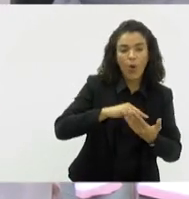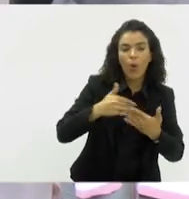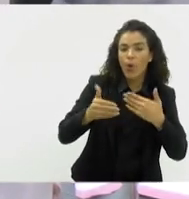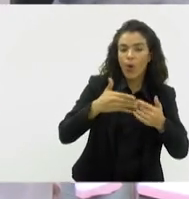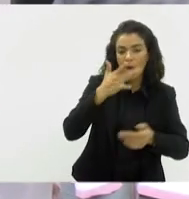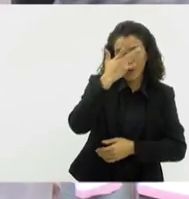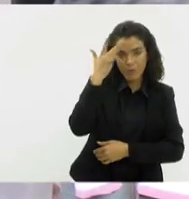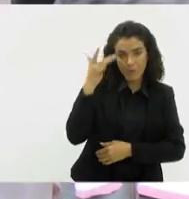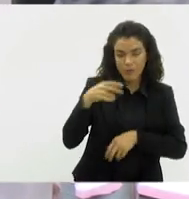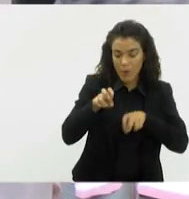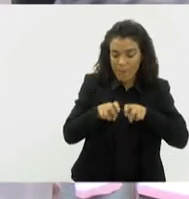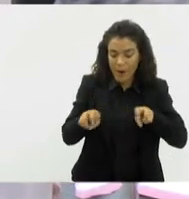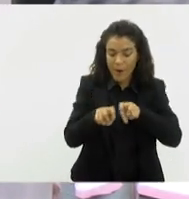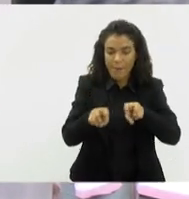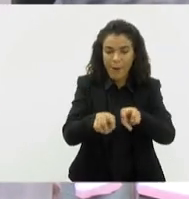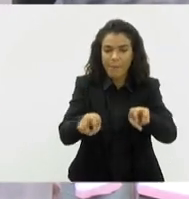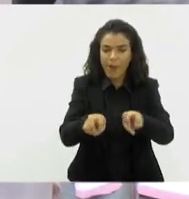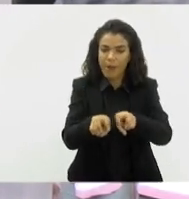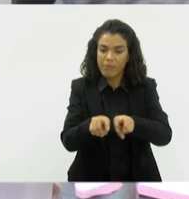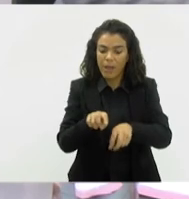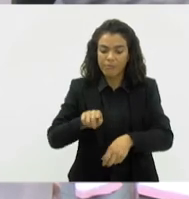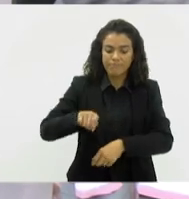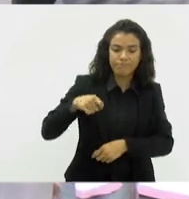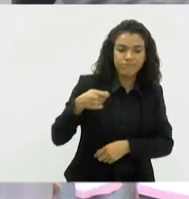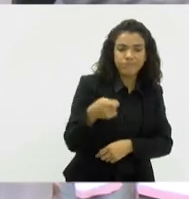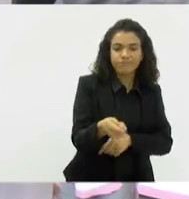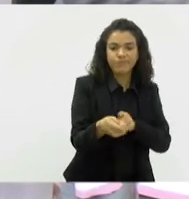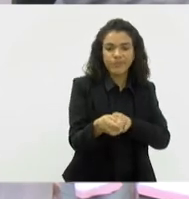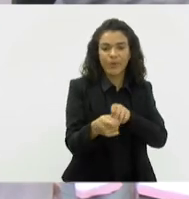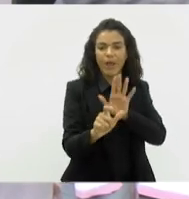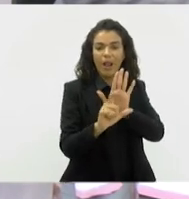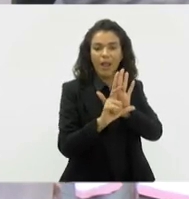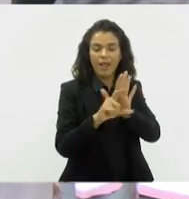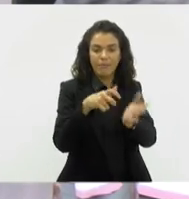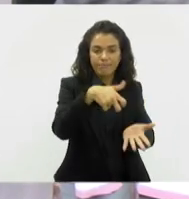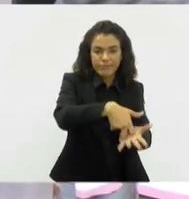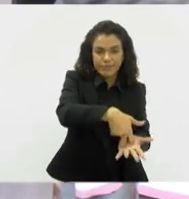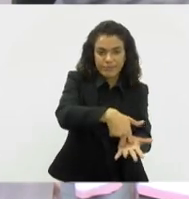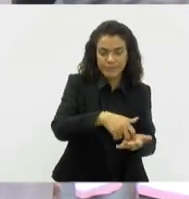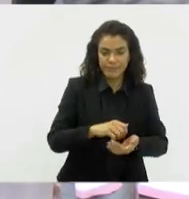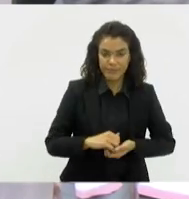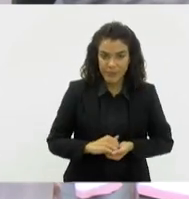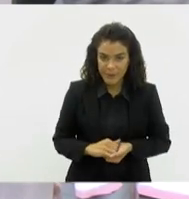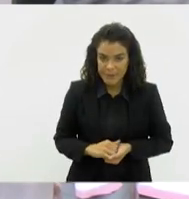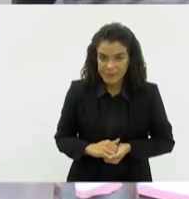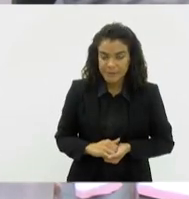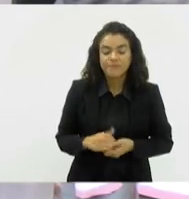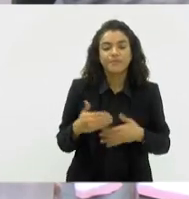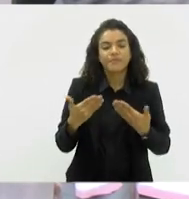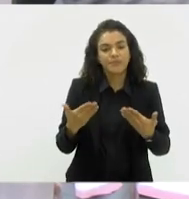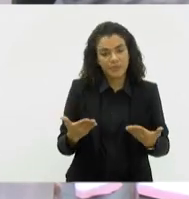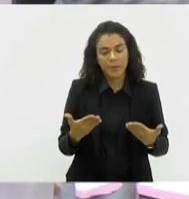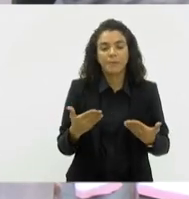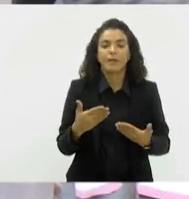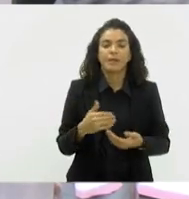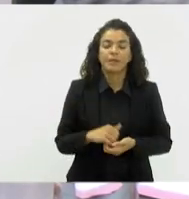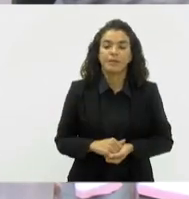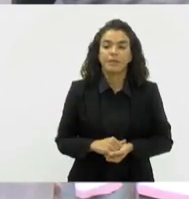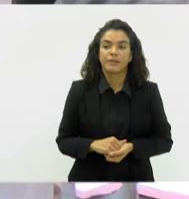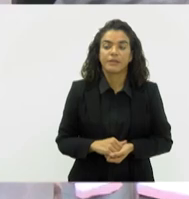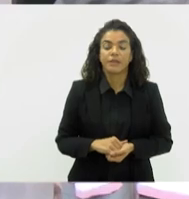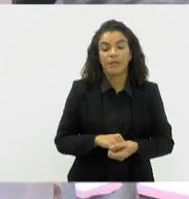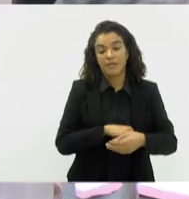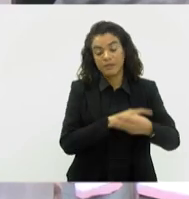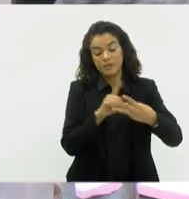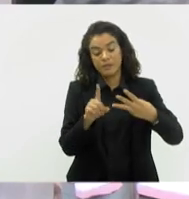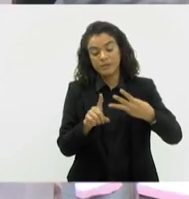pessoas que estejam dentro do carro tipificadas na conduta delituosa que a lei estabeleceu. Também supero isso. A outra